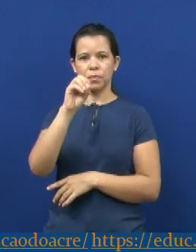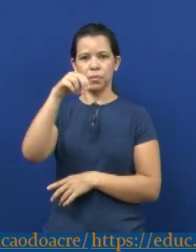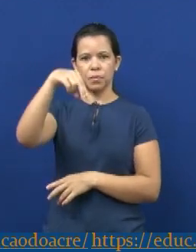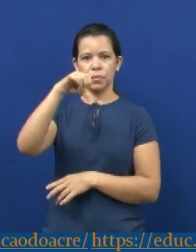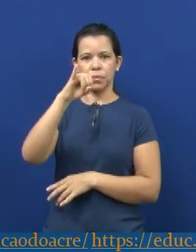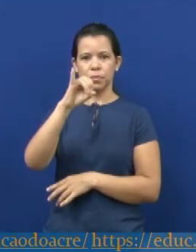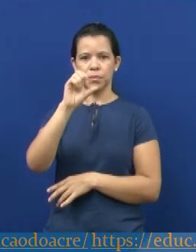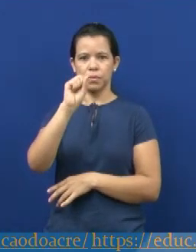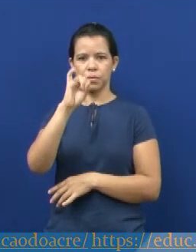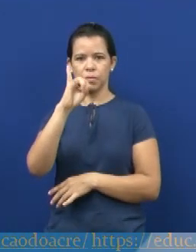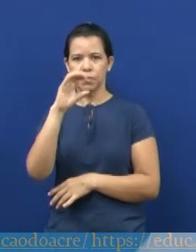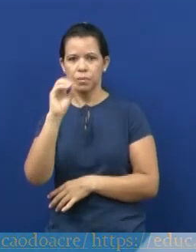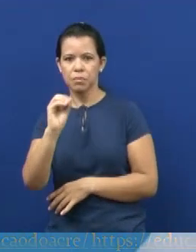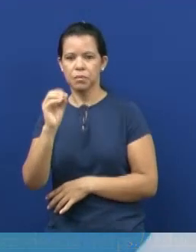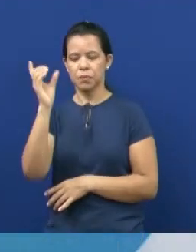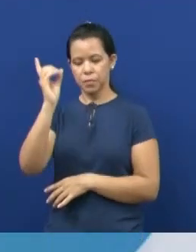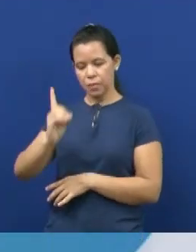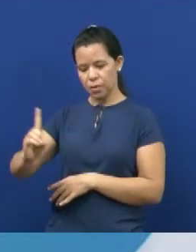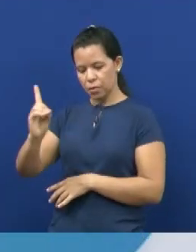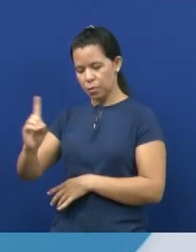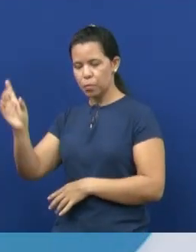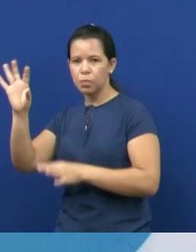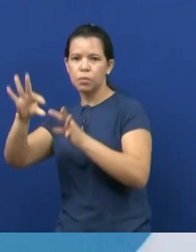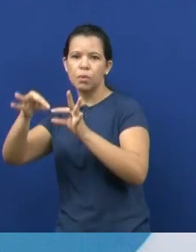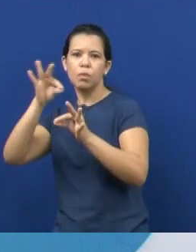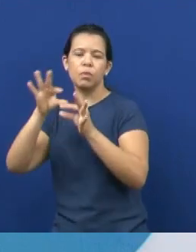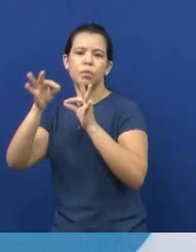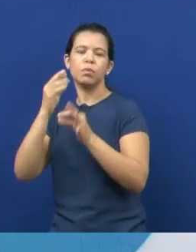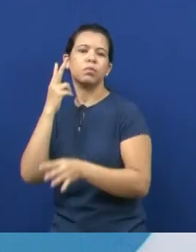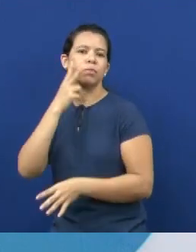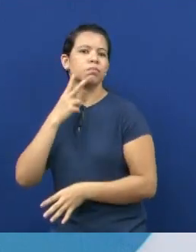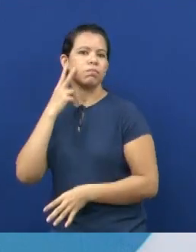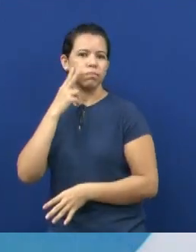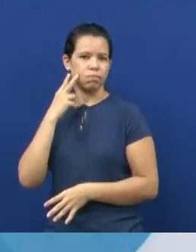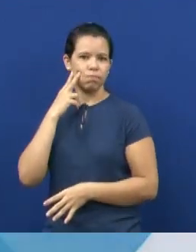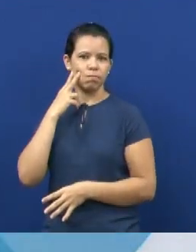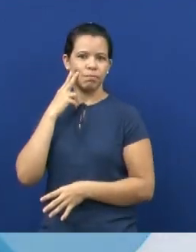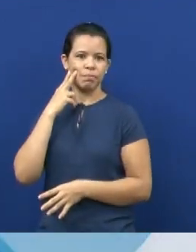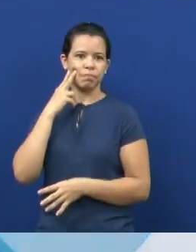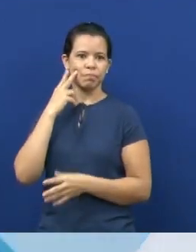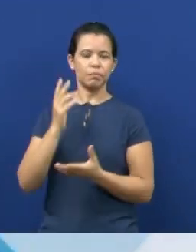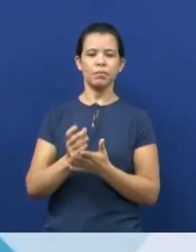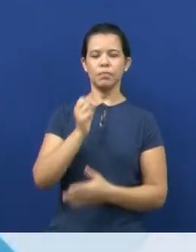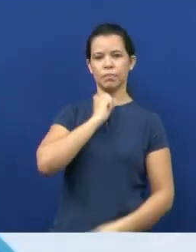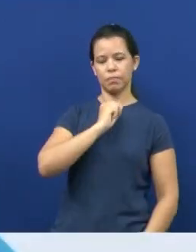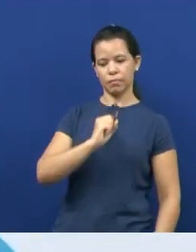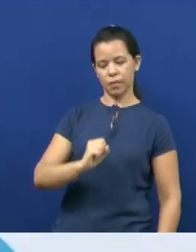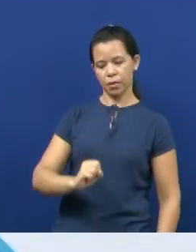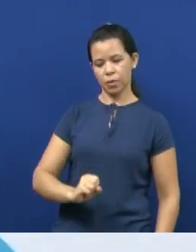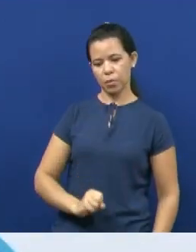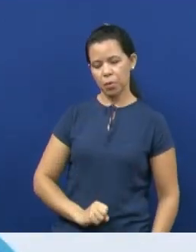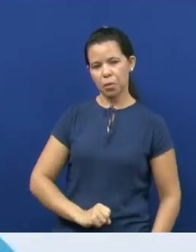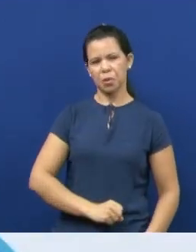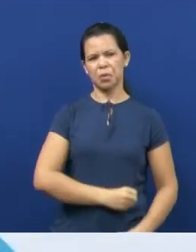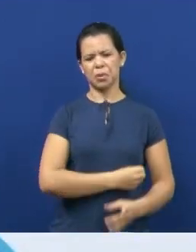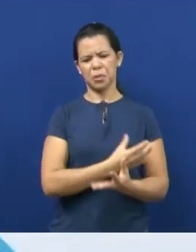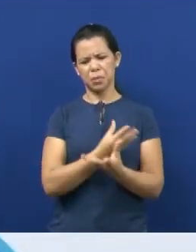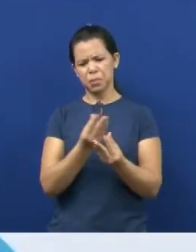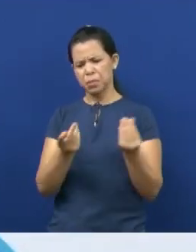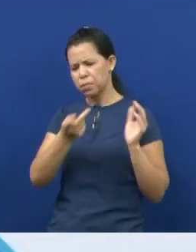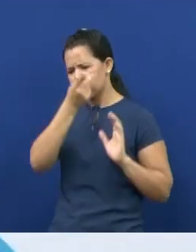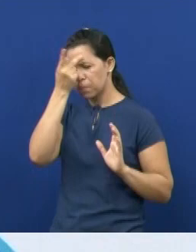deus da uva e do vinho sacerdote e servidores reuniu-se no templo e saiu em